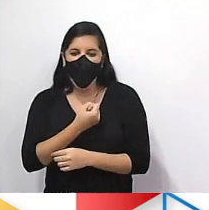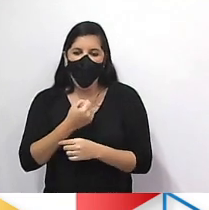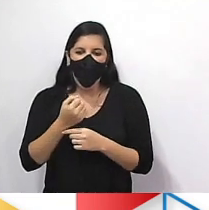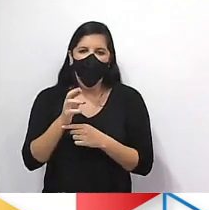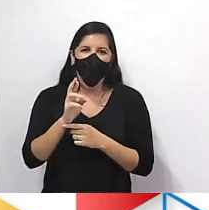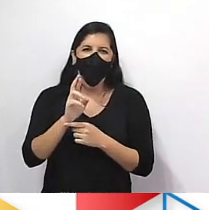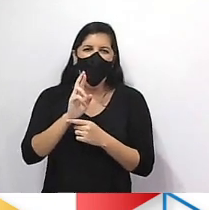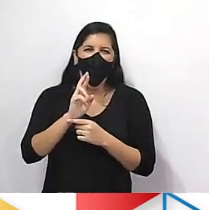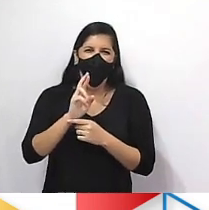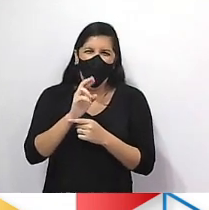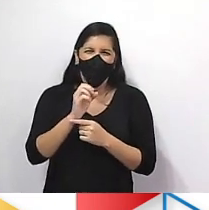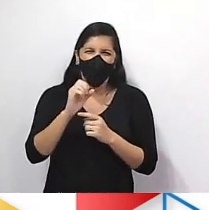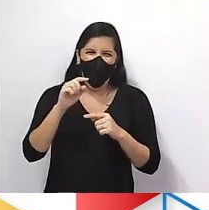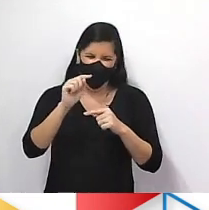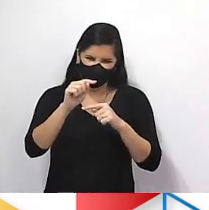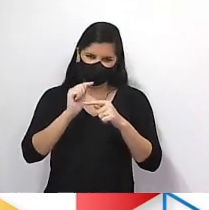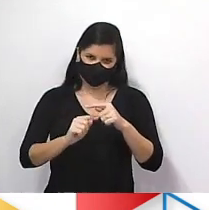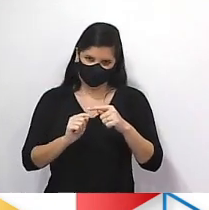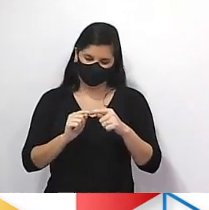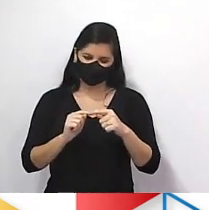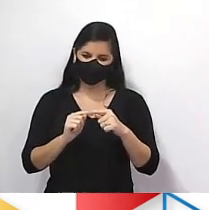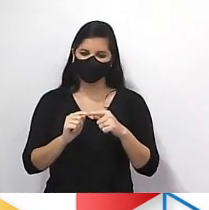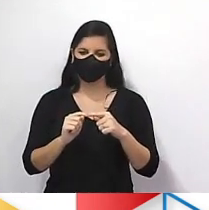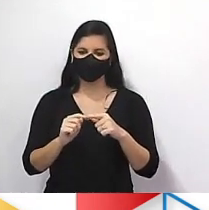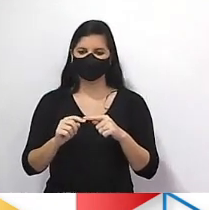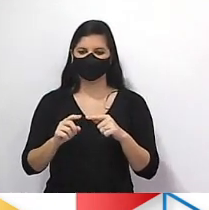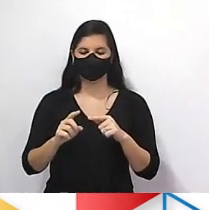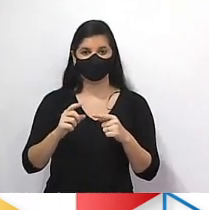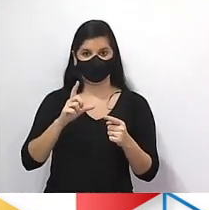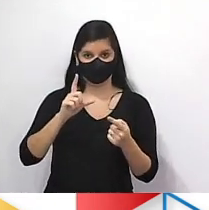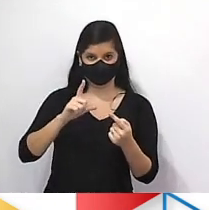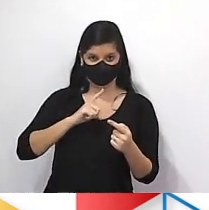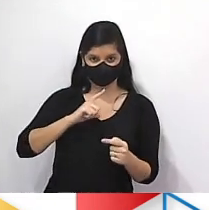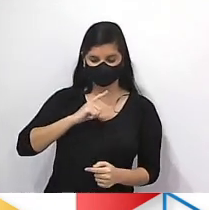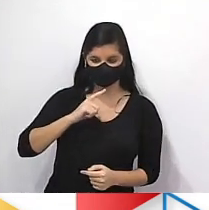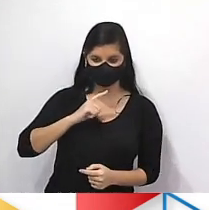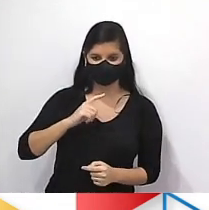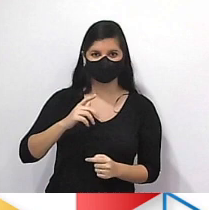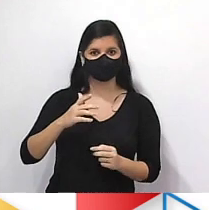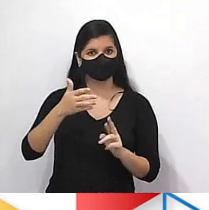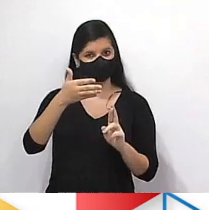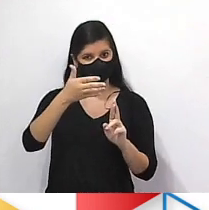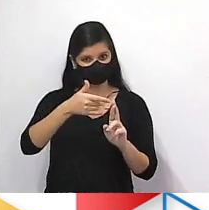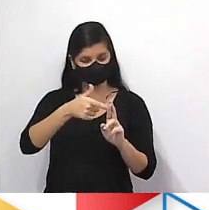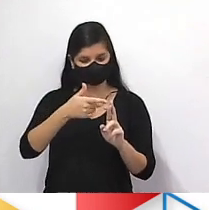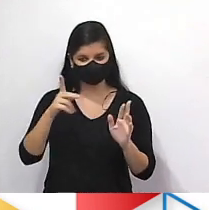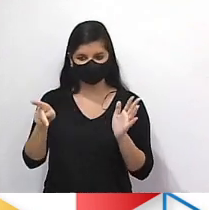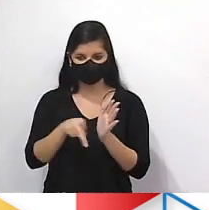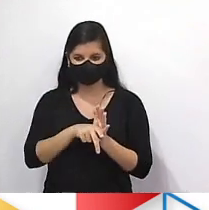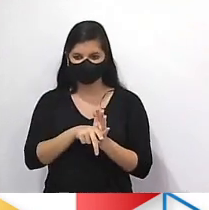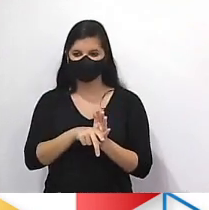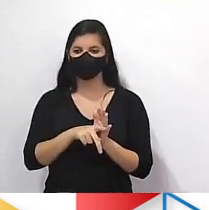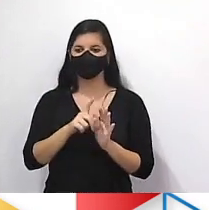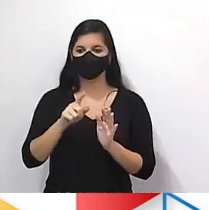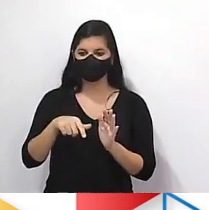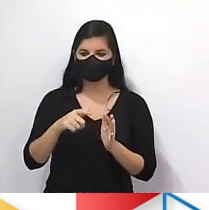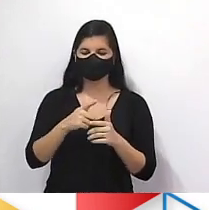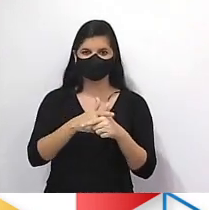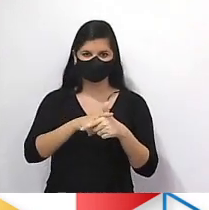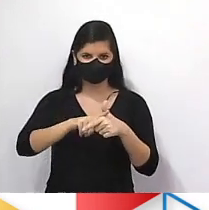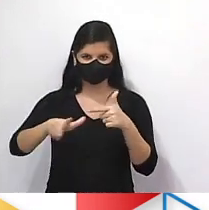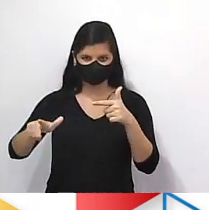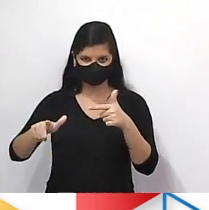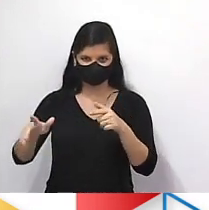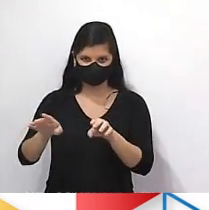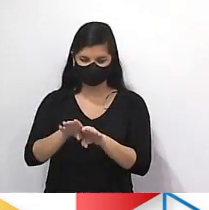fração. Como é que isso acontece? Além das representações que ele pode ter na parte da unidade, né, que são